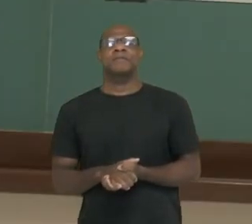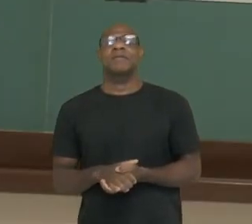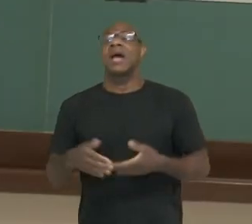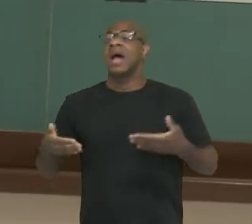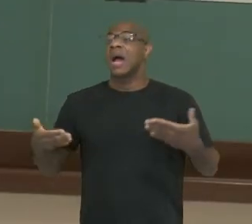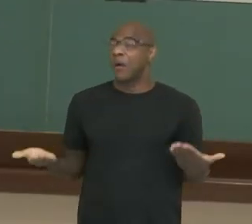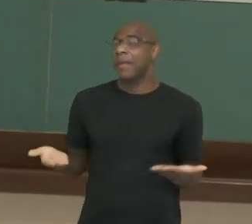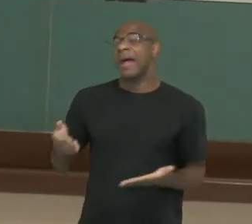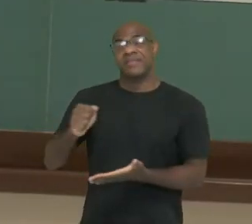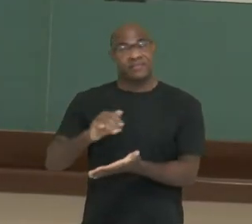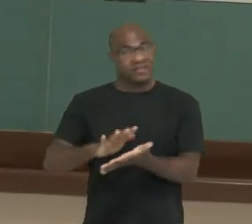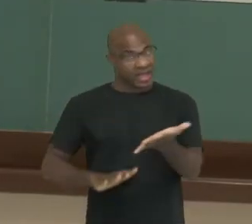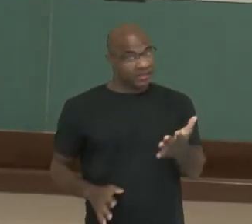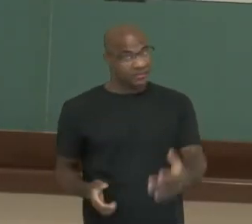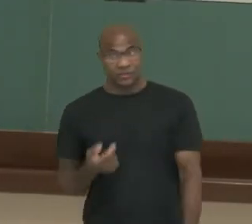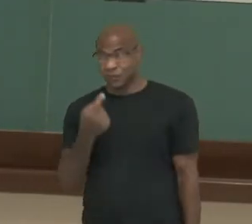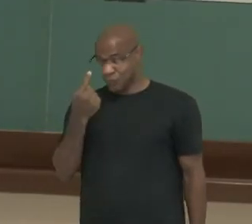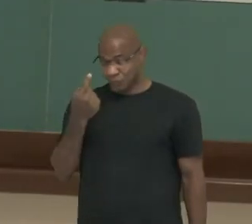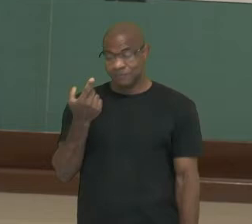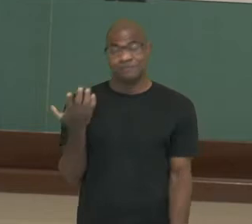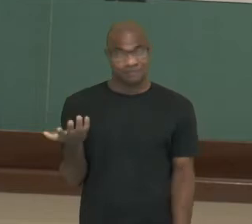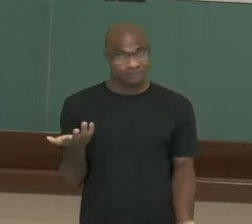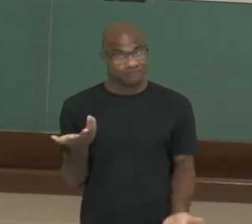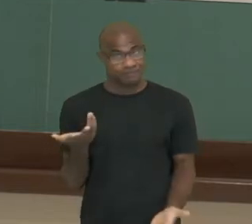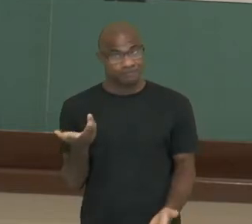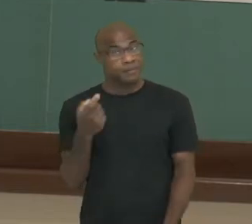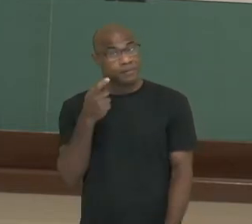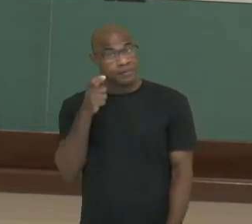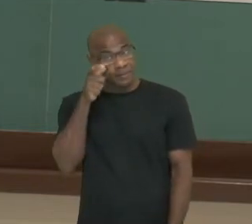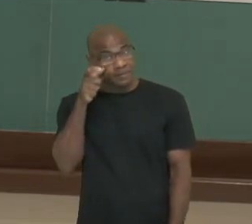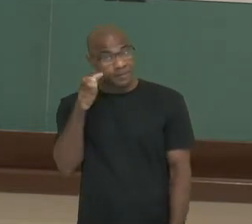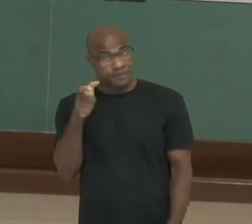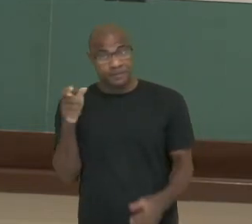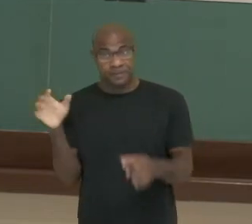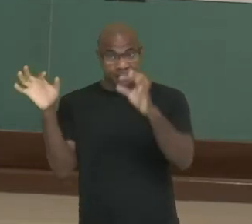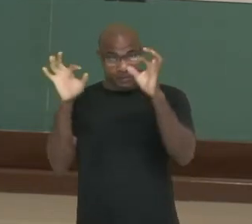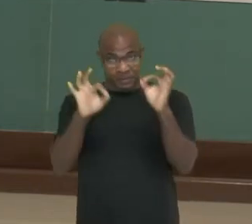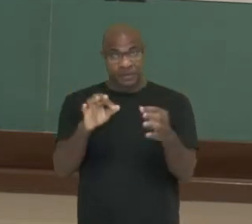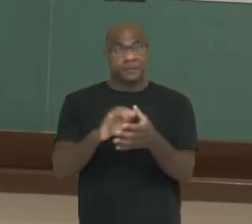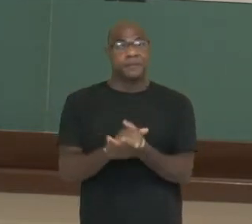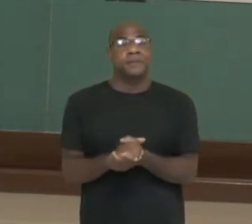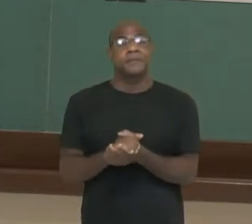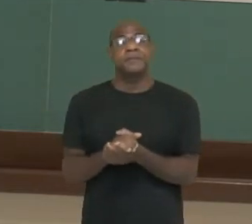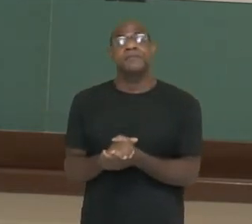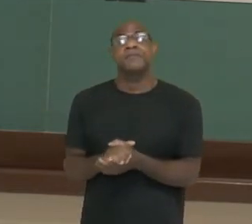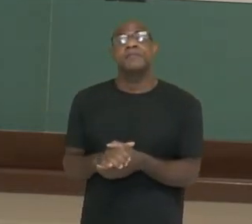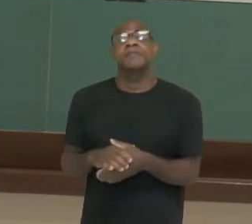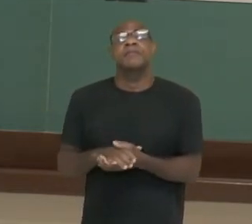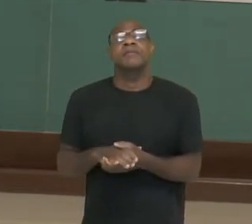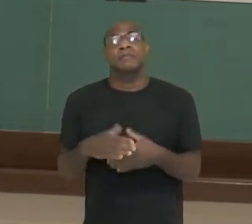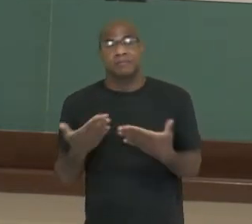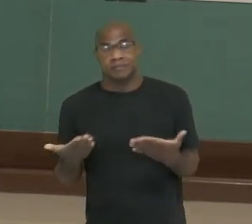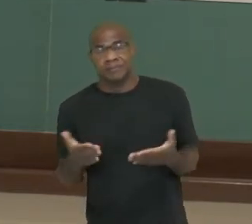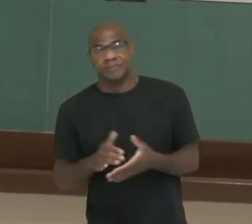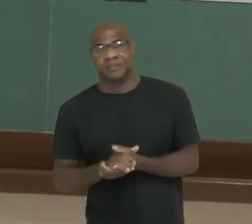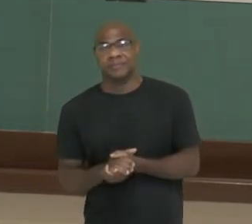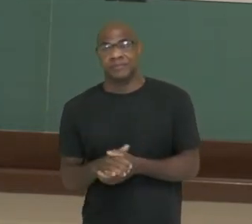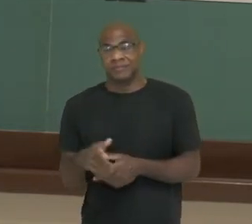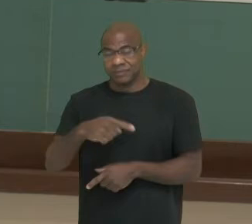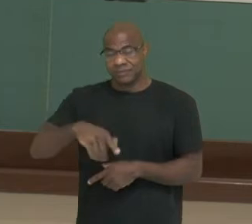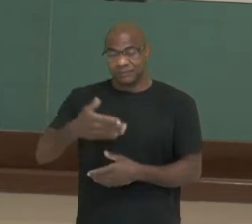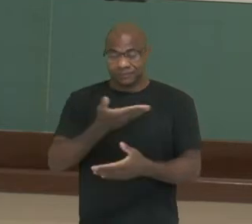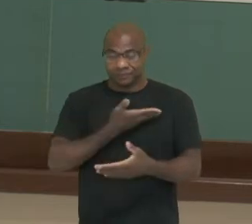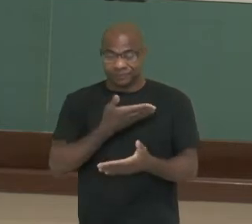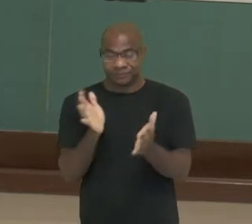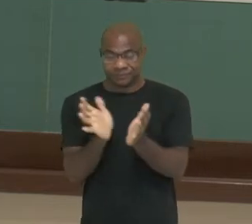Então, a atividade agora é com vocês, hein? Ó, presta atenção. Então, vamos lá. Leitura cruzada. Escolha, né, com sua turma ou aí com a sua